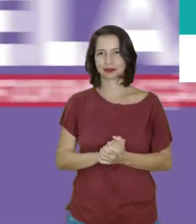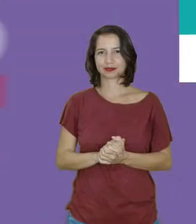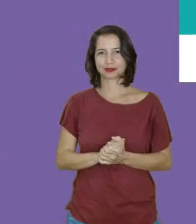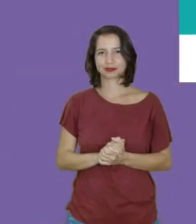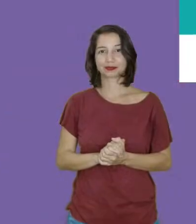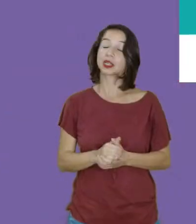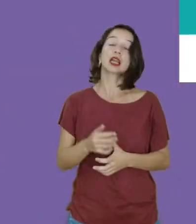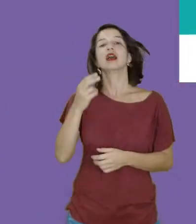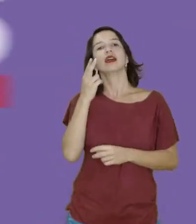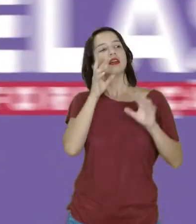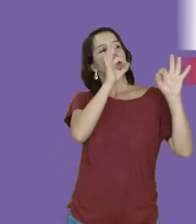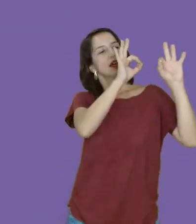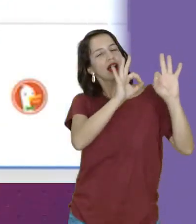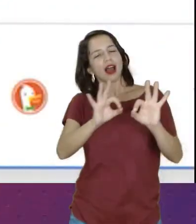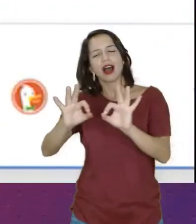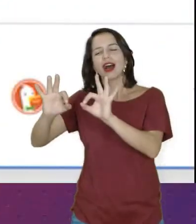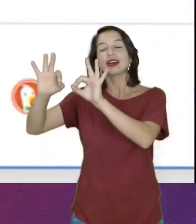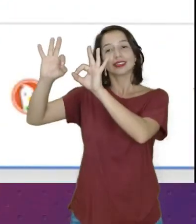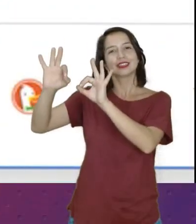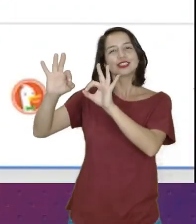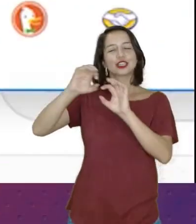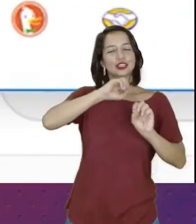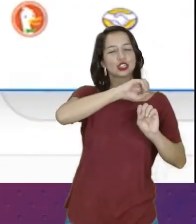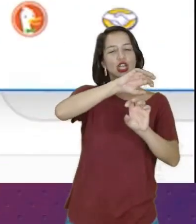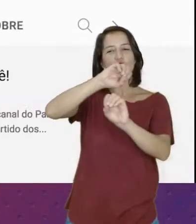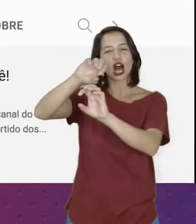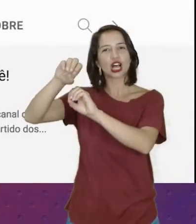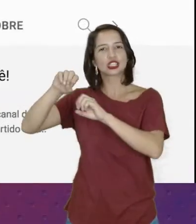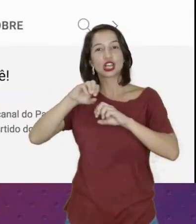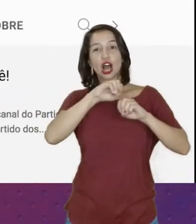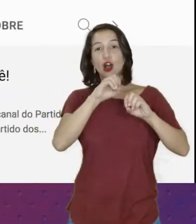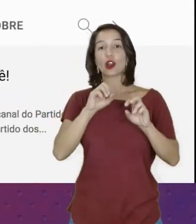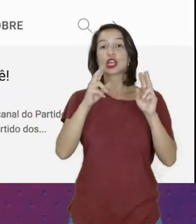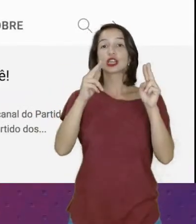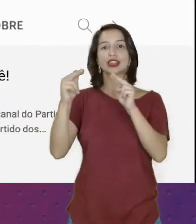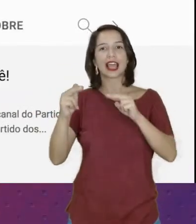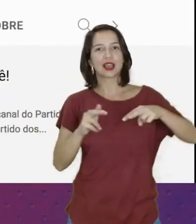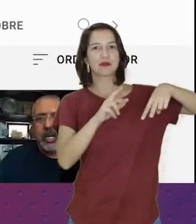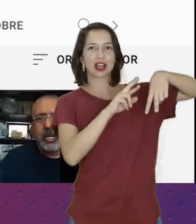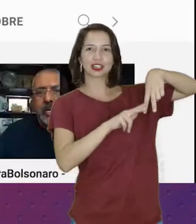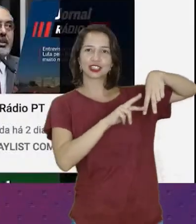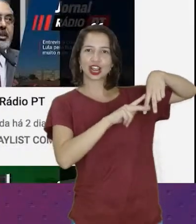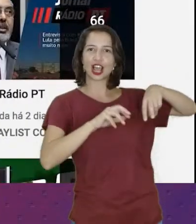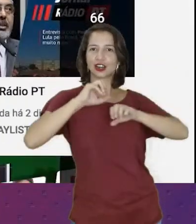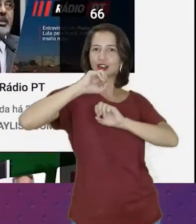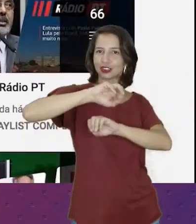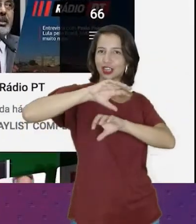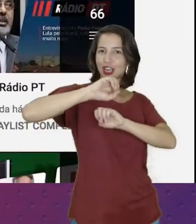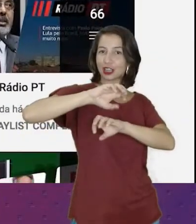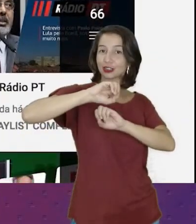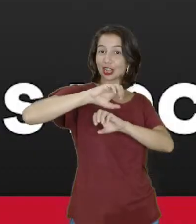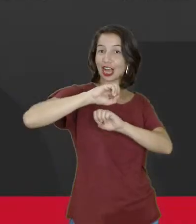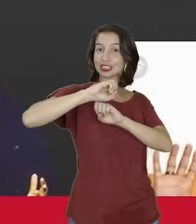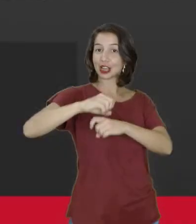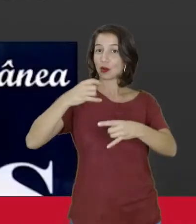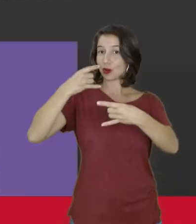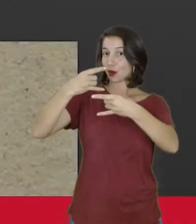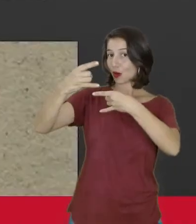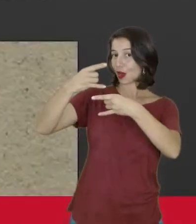Reveja as aulas sobre gênero e educação na playlist TV Elas por Elas Formação no canal da TV PT no YouTube